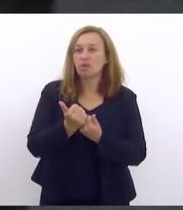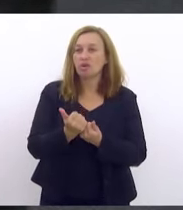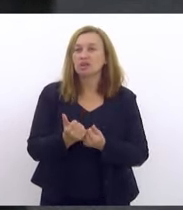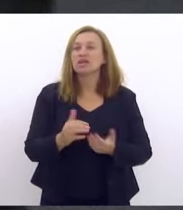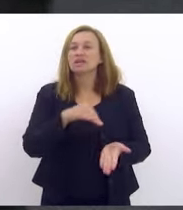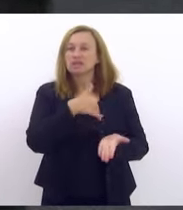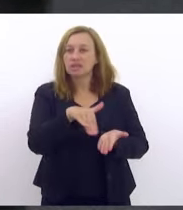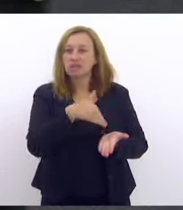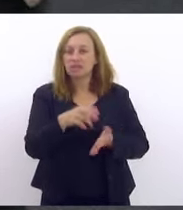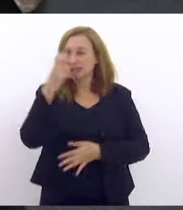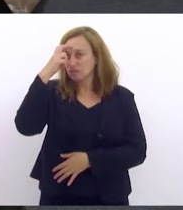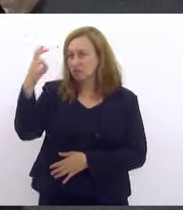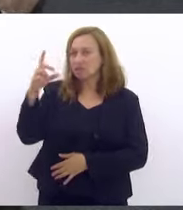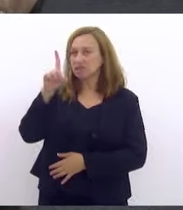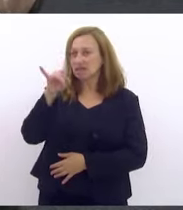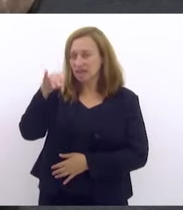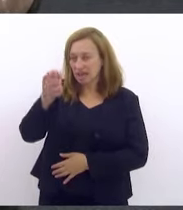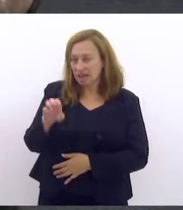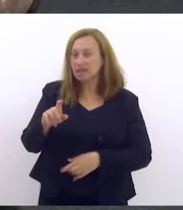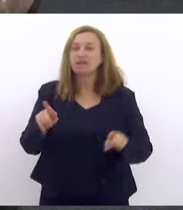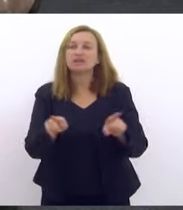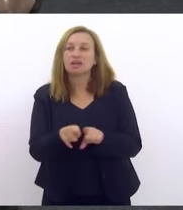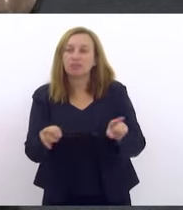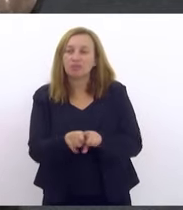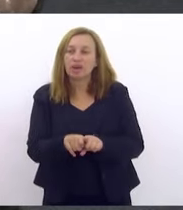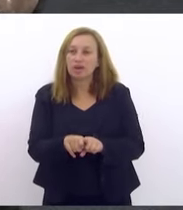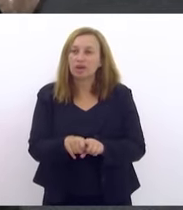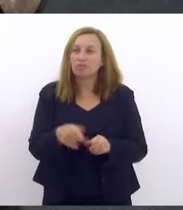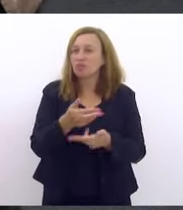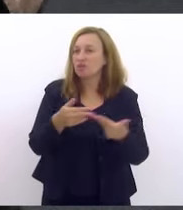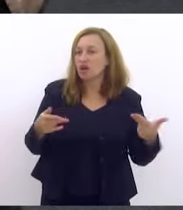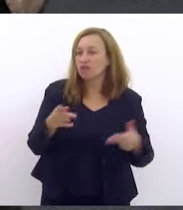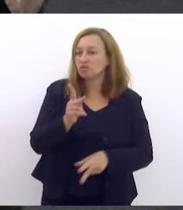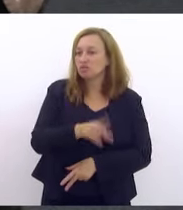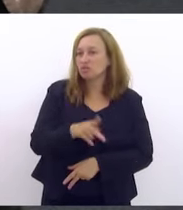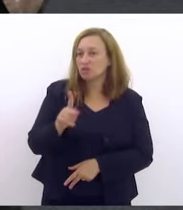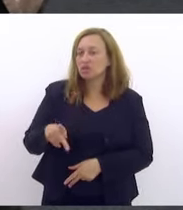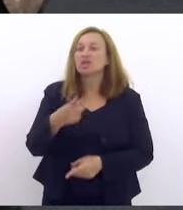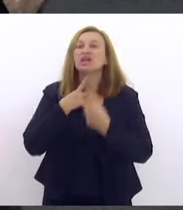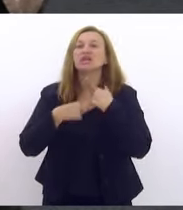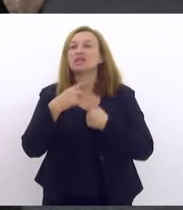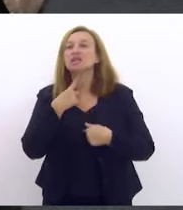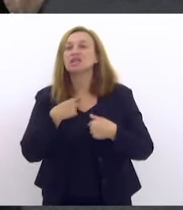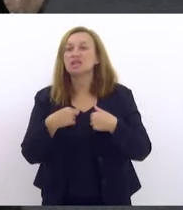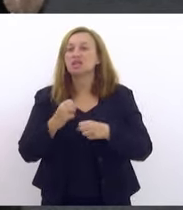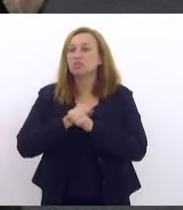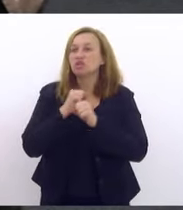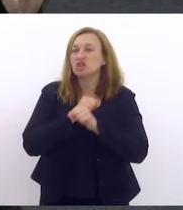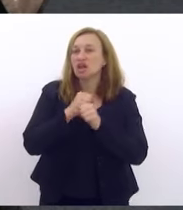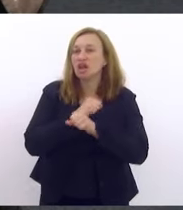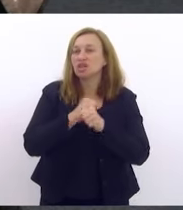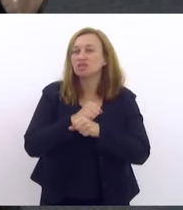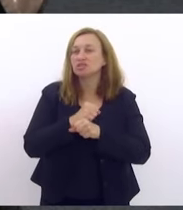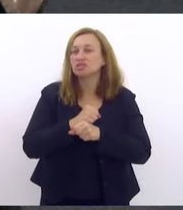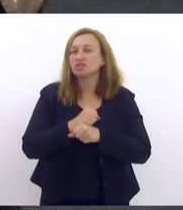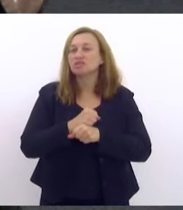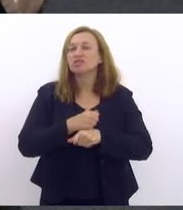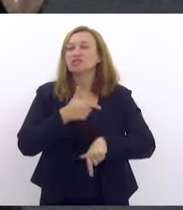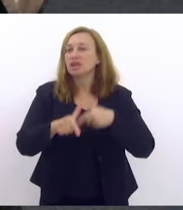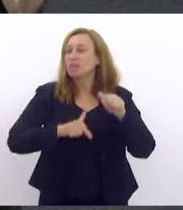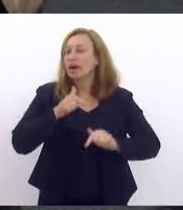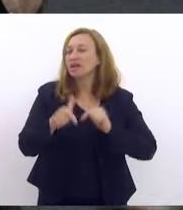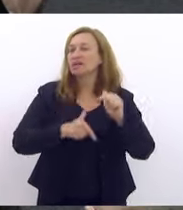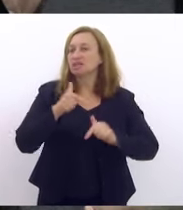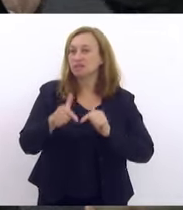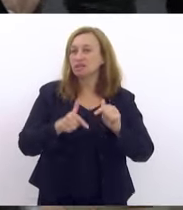Cultura, Daniele Barros, e também por esses mestres que anseiam, por, depois de anos e anos de serviços prestados